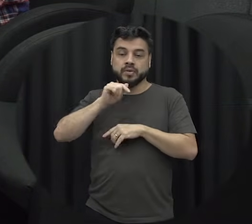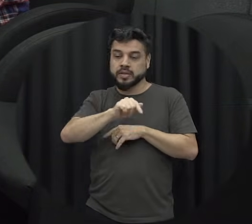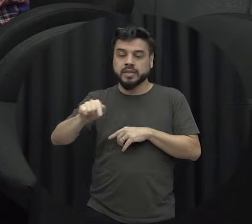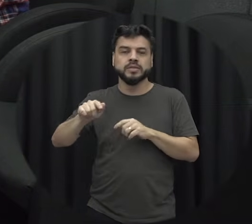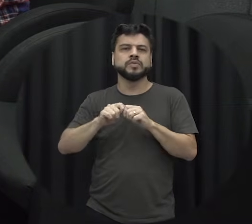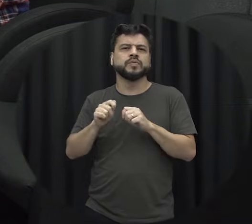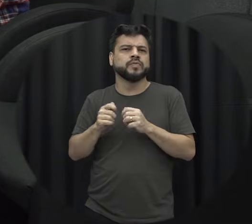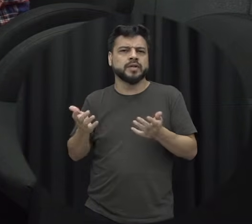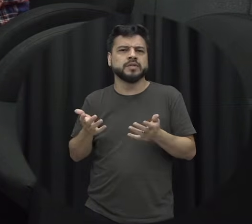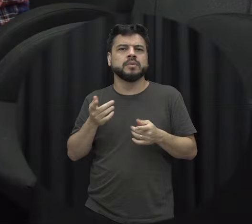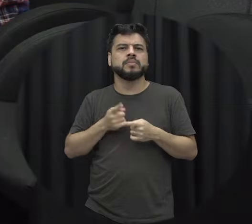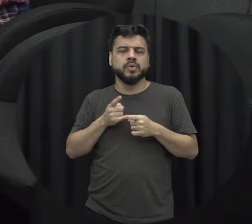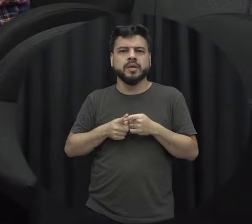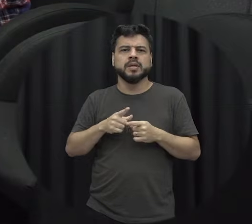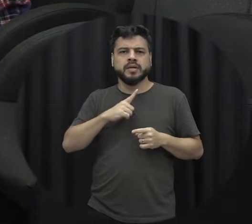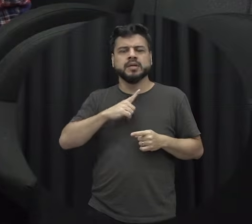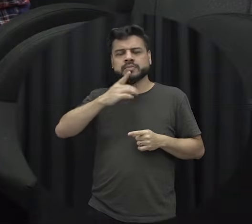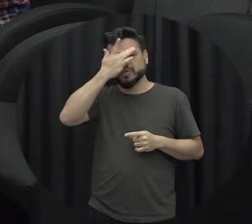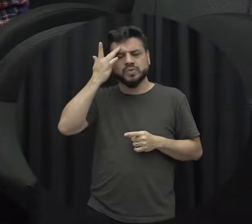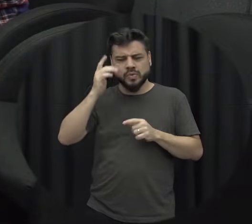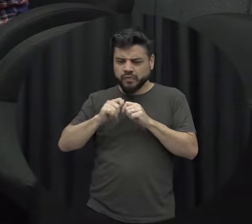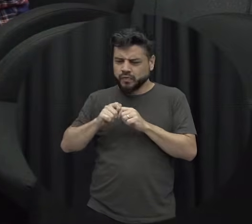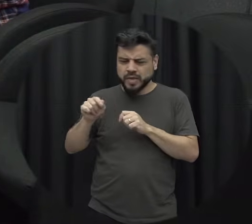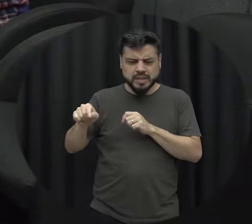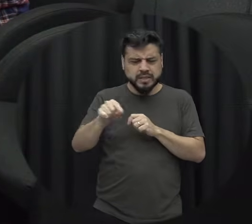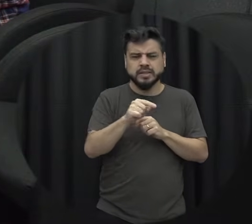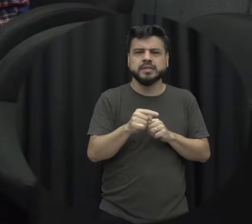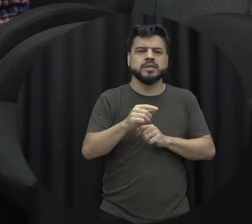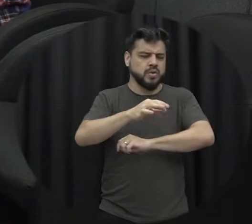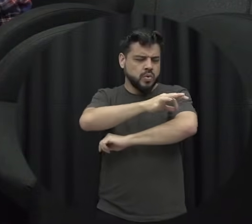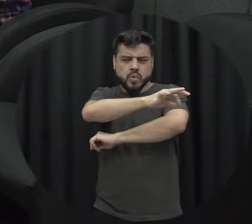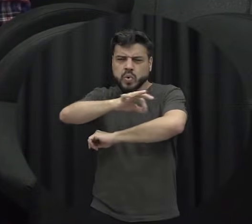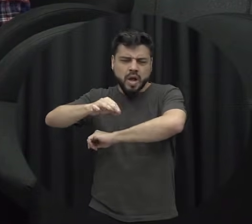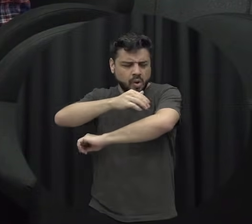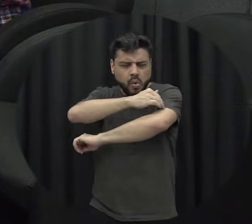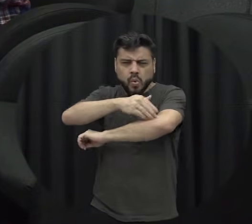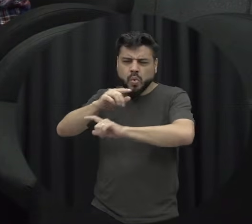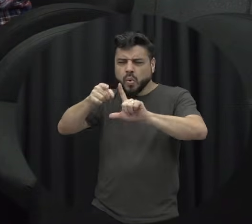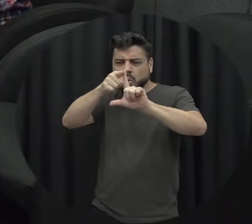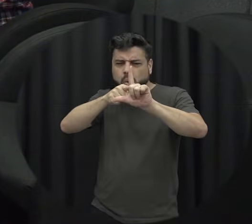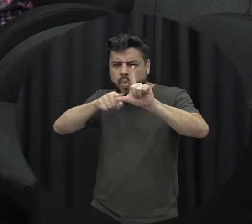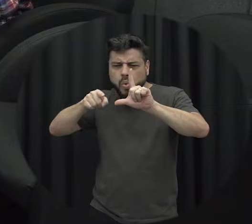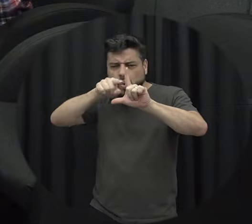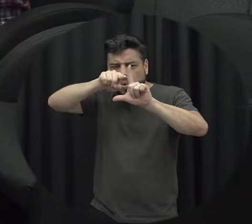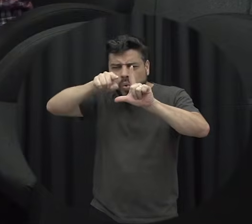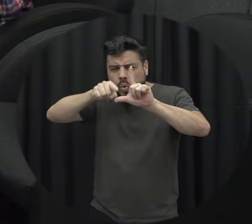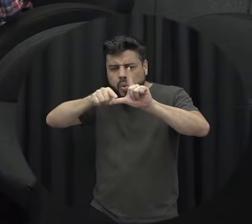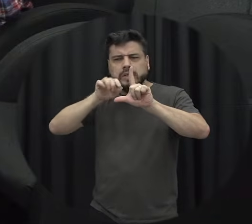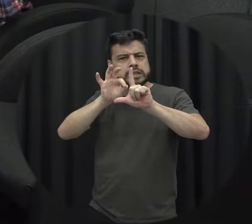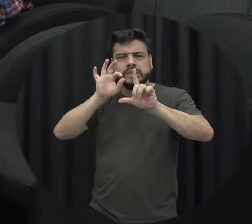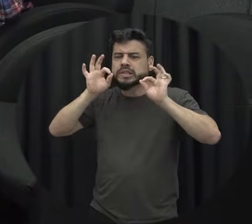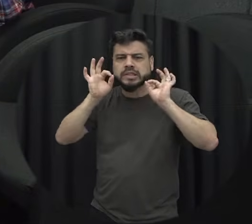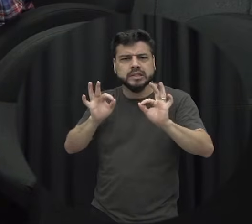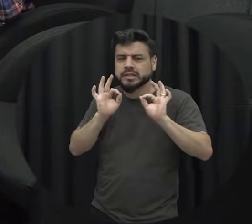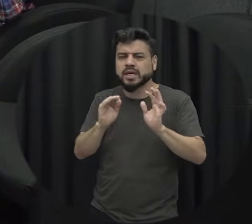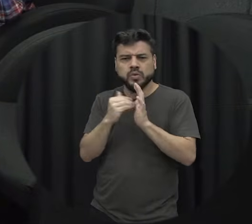feito, porque é de um nível de perfeição, né? O cálculo dos ângulos retos, o tamanho, né, se é um quadrado, é